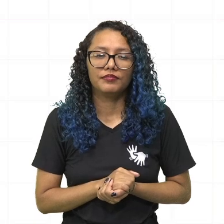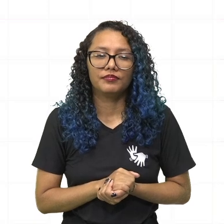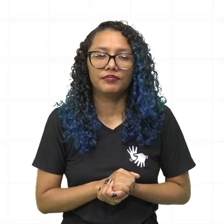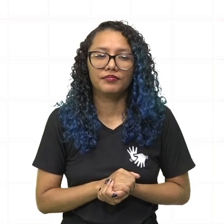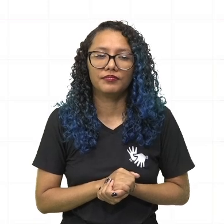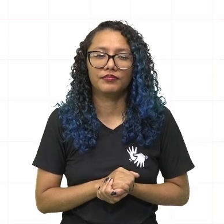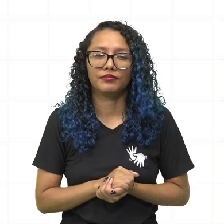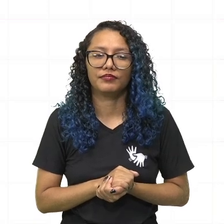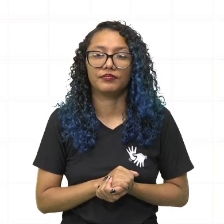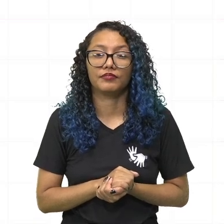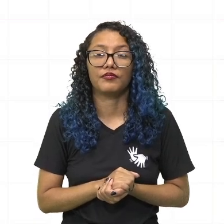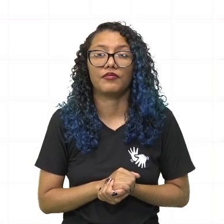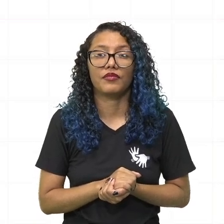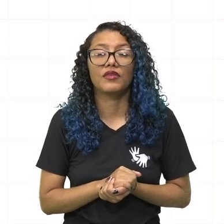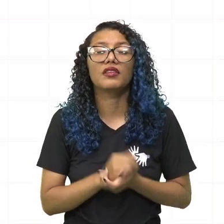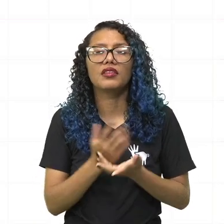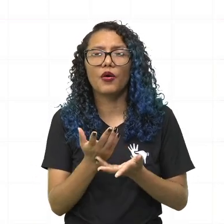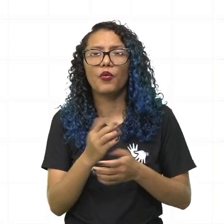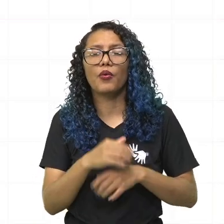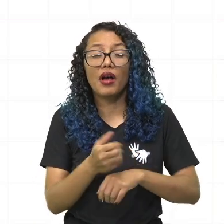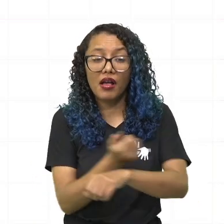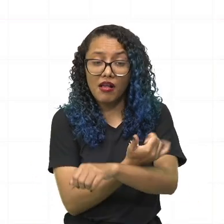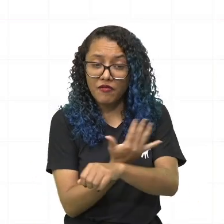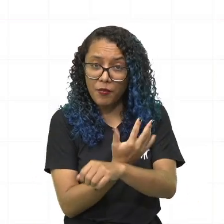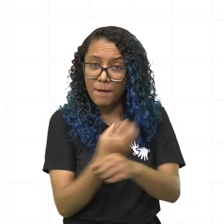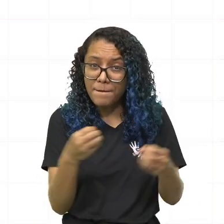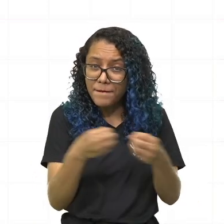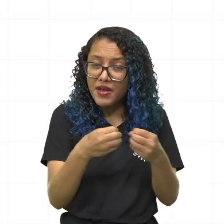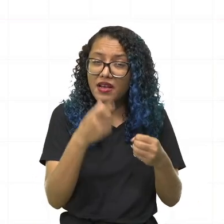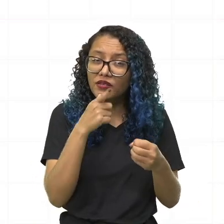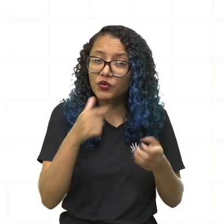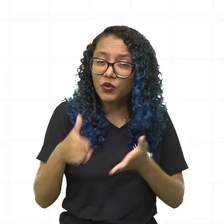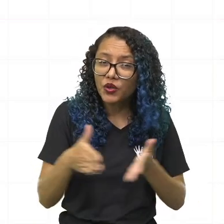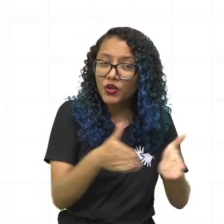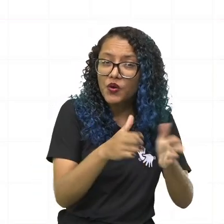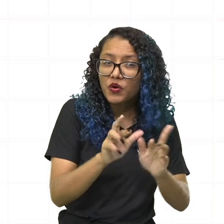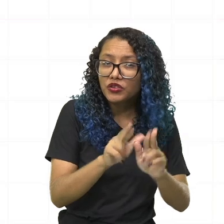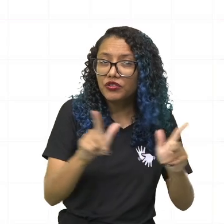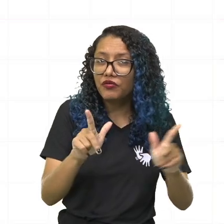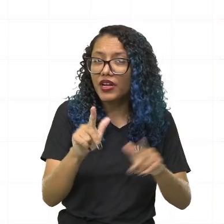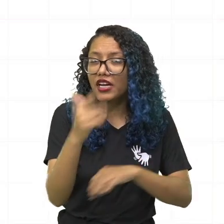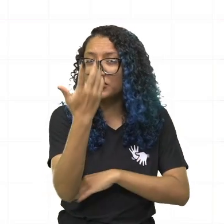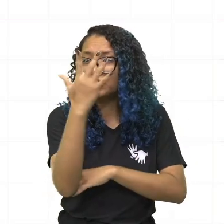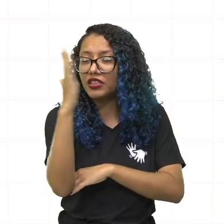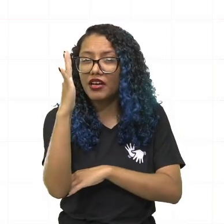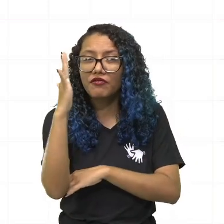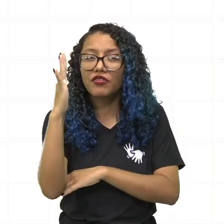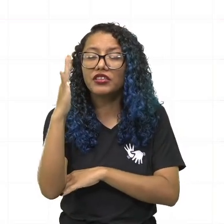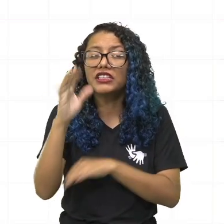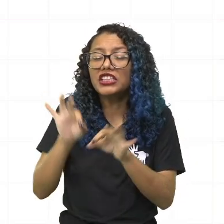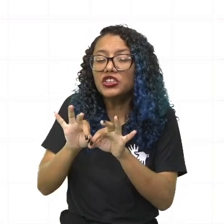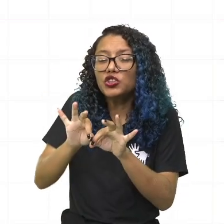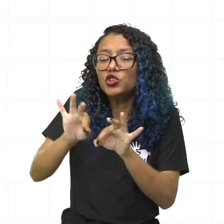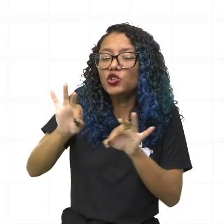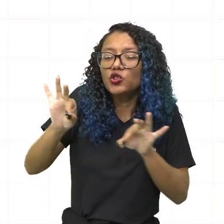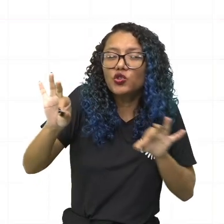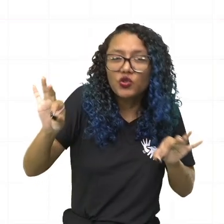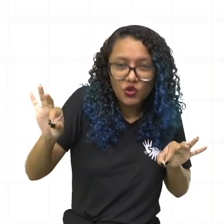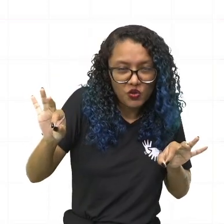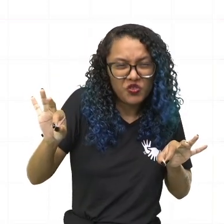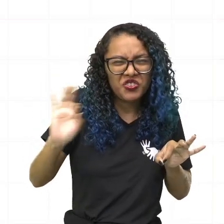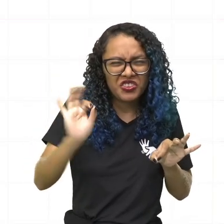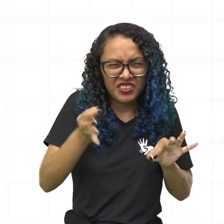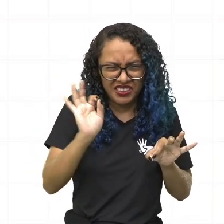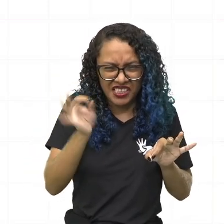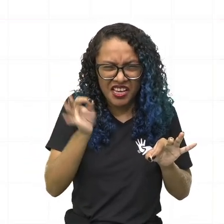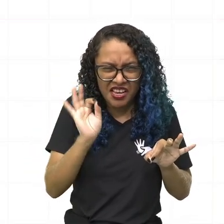que fica perto dos rios, ela é diferente da vegetação que fica longe dos rios, né? Aqui na região